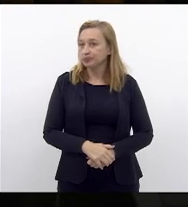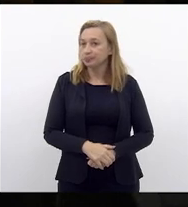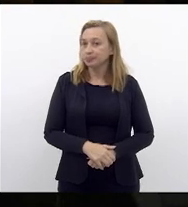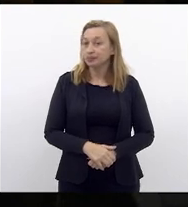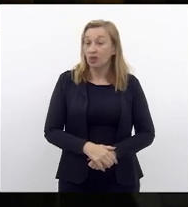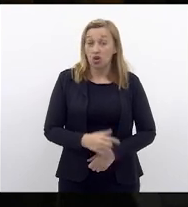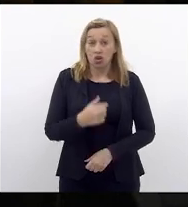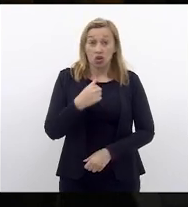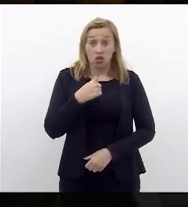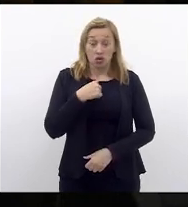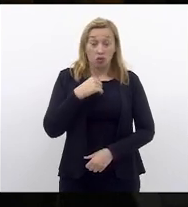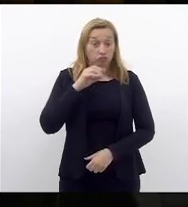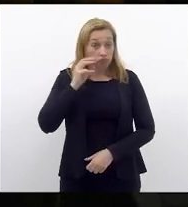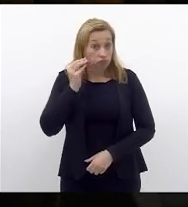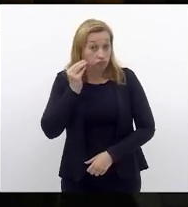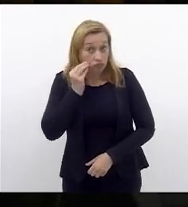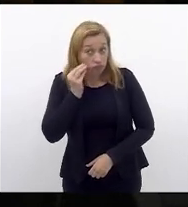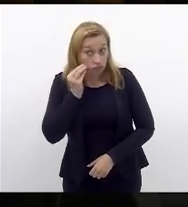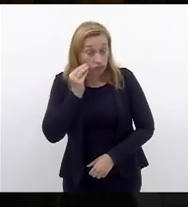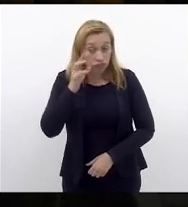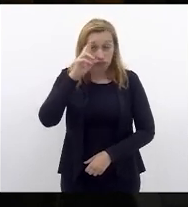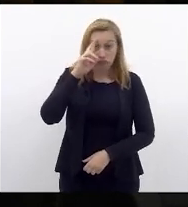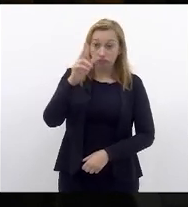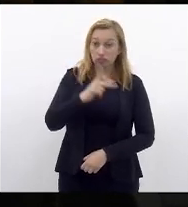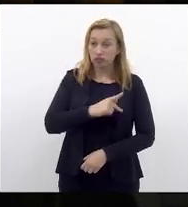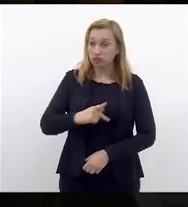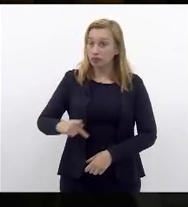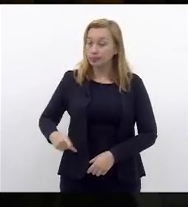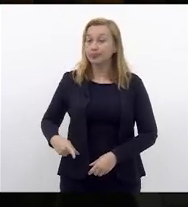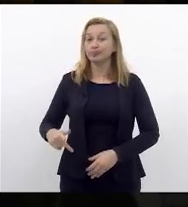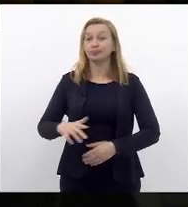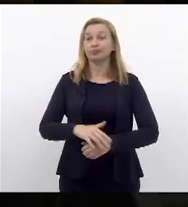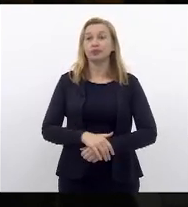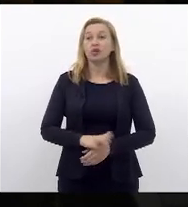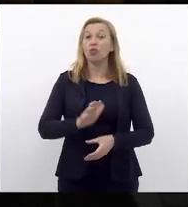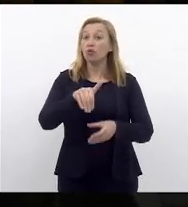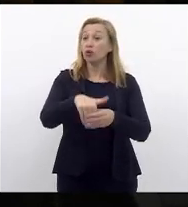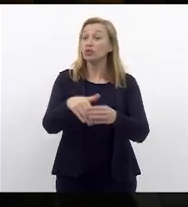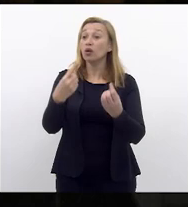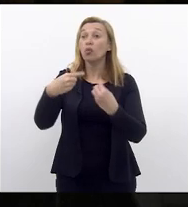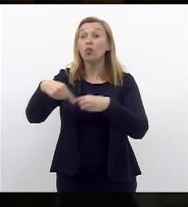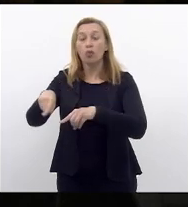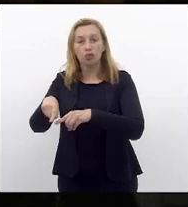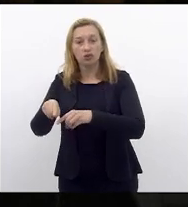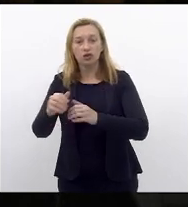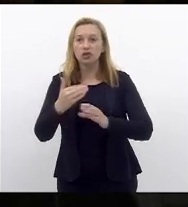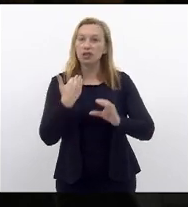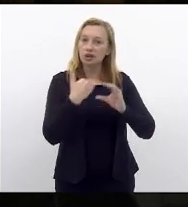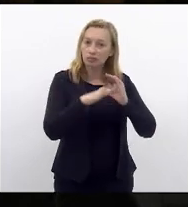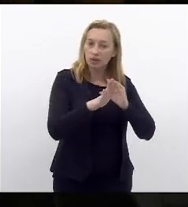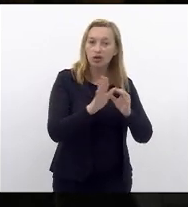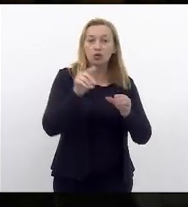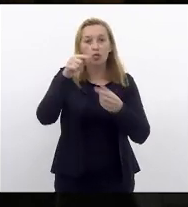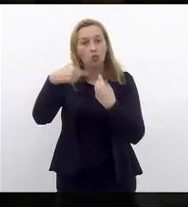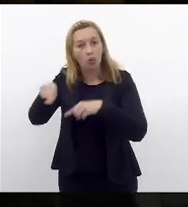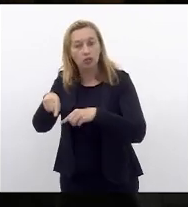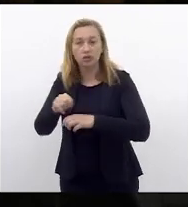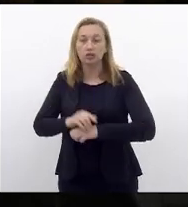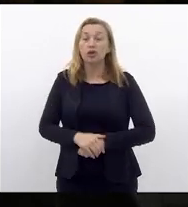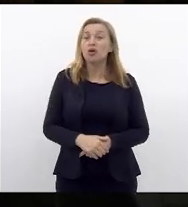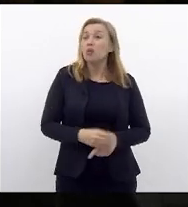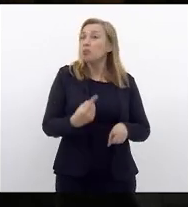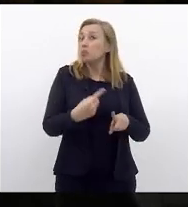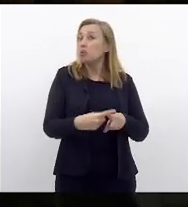E eu, naquela oportunidade, senhora presidente, votei contra e encaminhei contra,